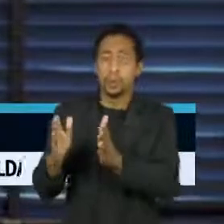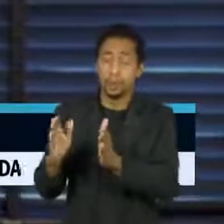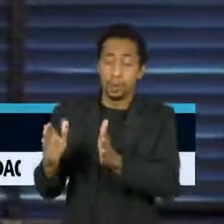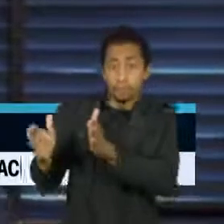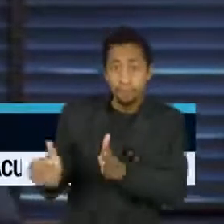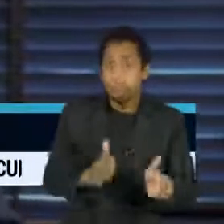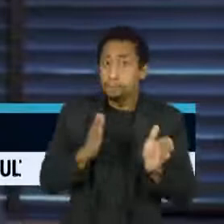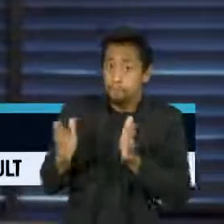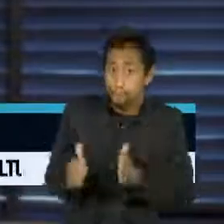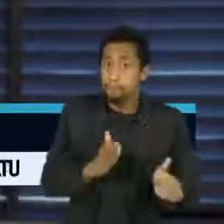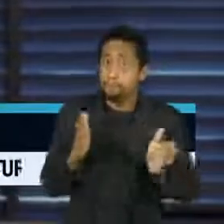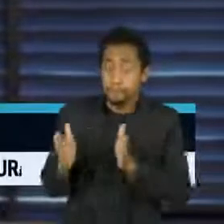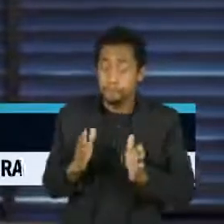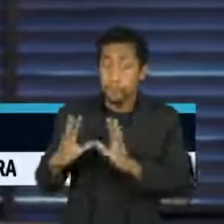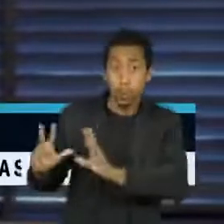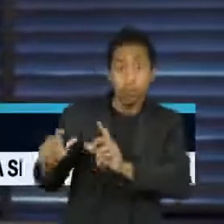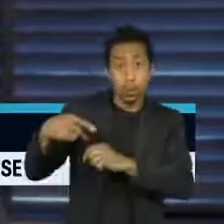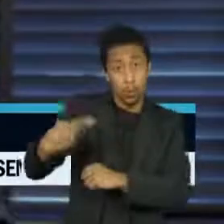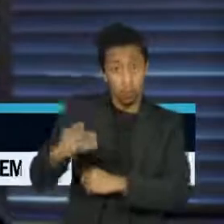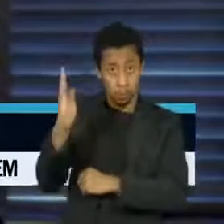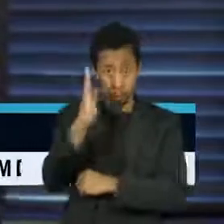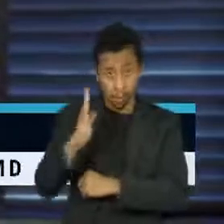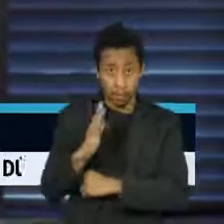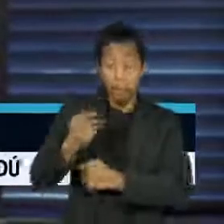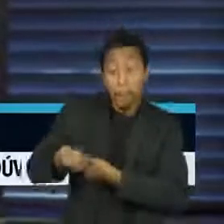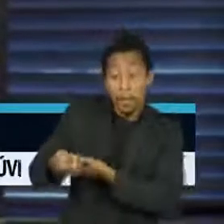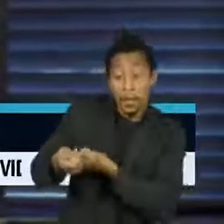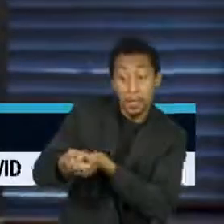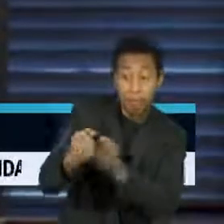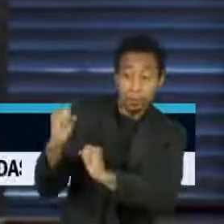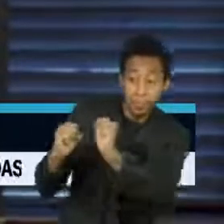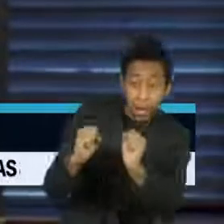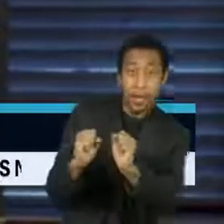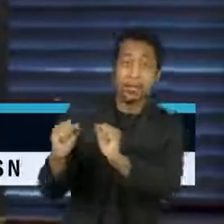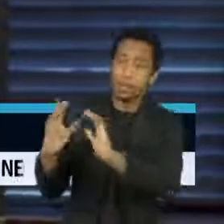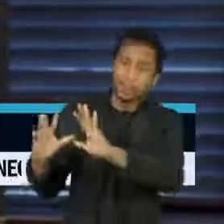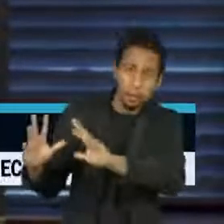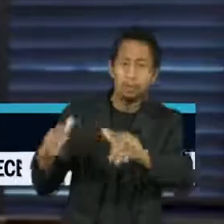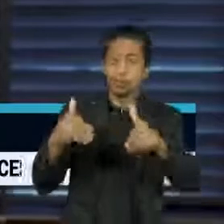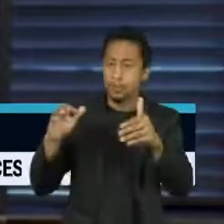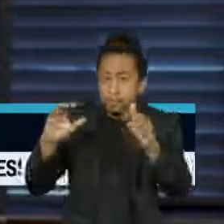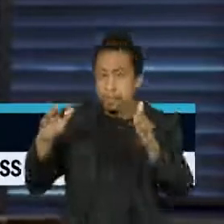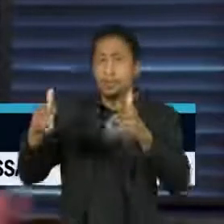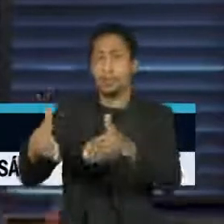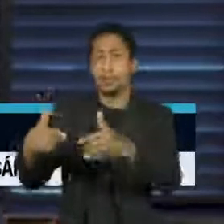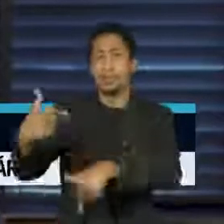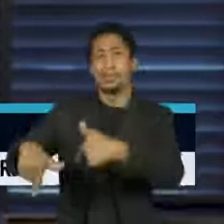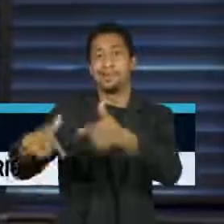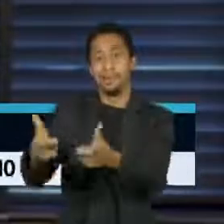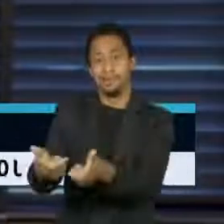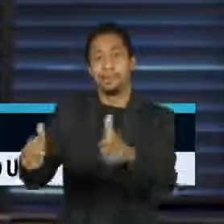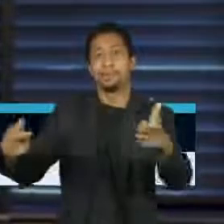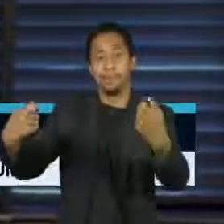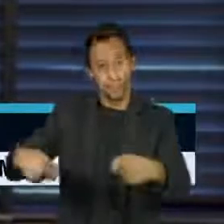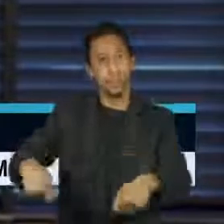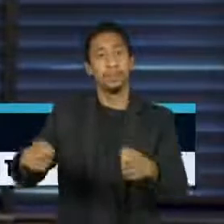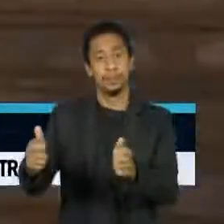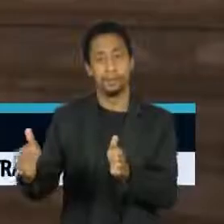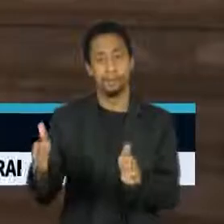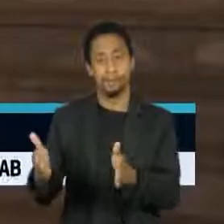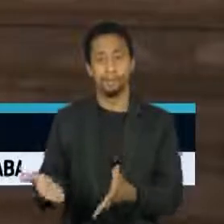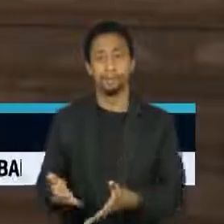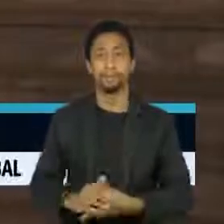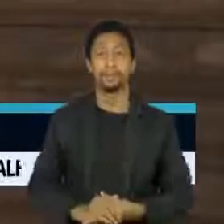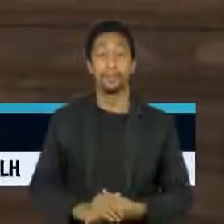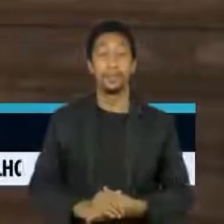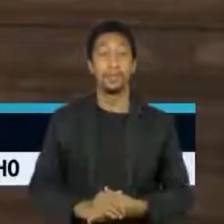economia brasileira possa ser desonerada e nós possamos focar na geração de empregos, que é o que mais precisamos nesse momento.